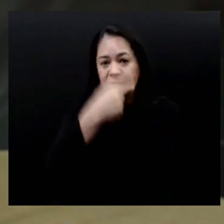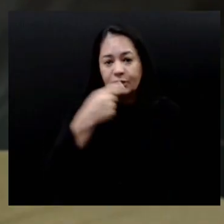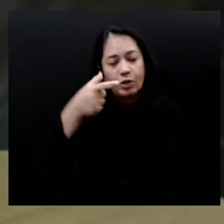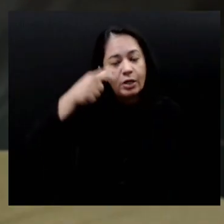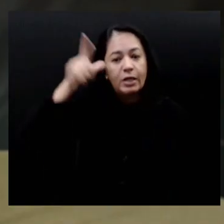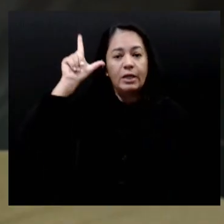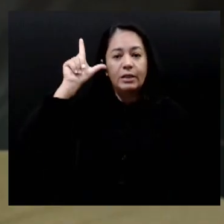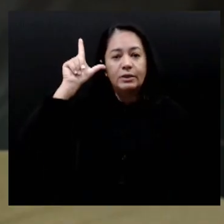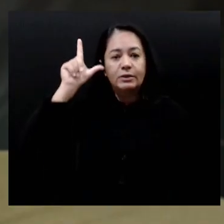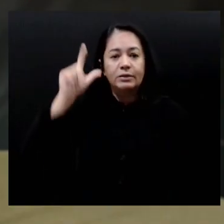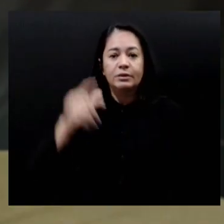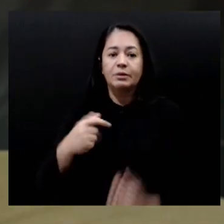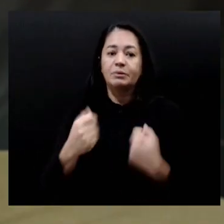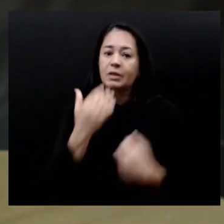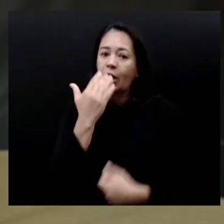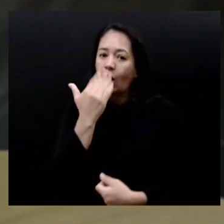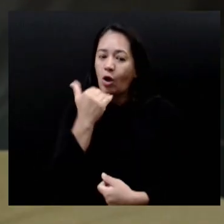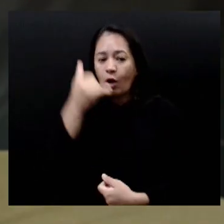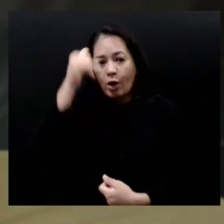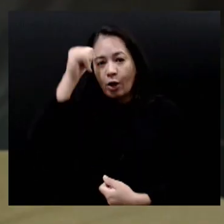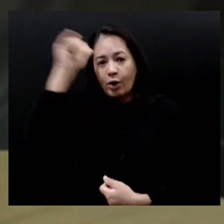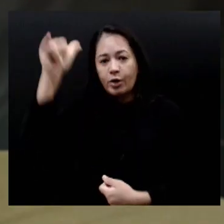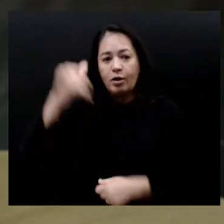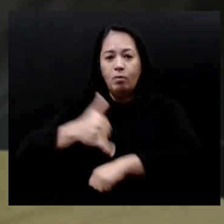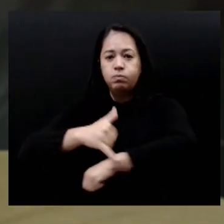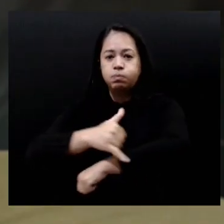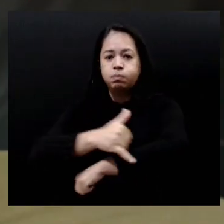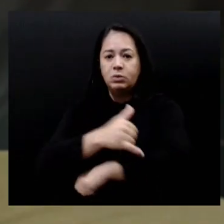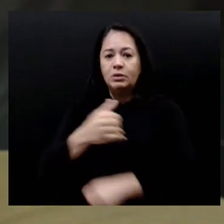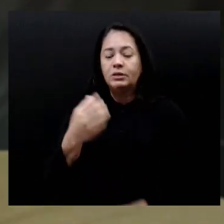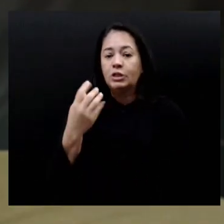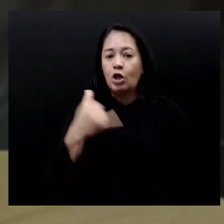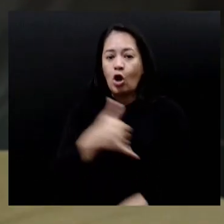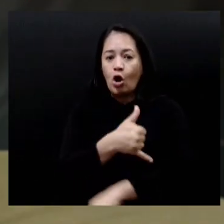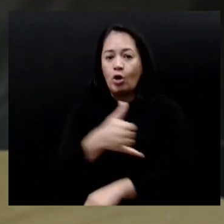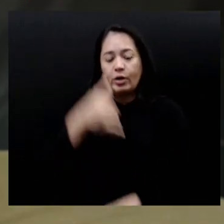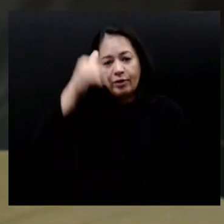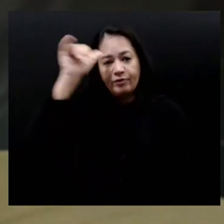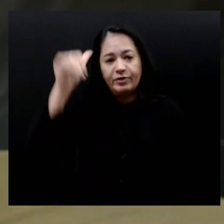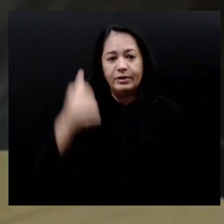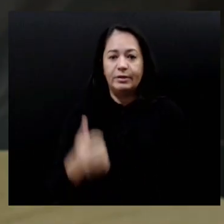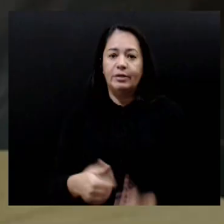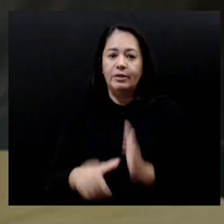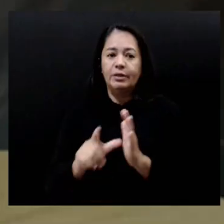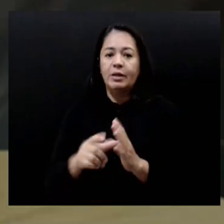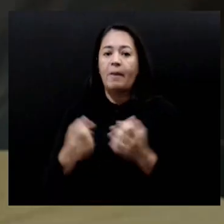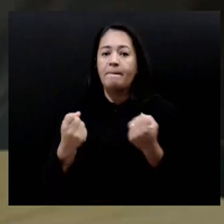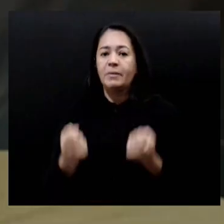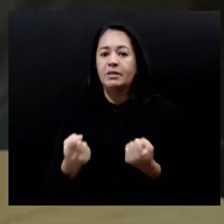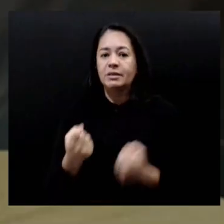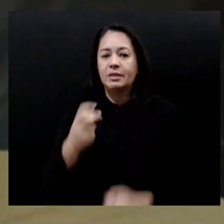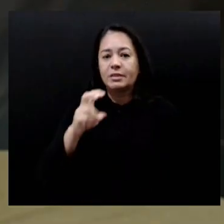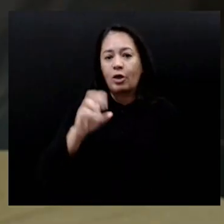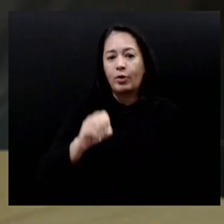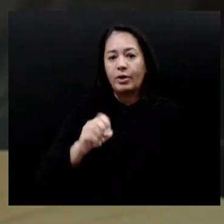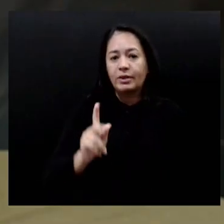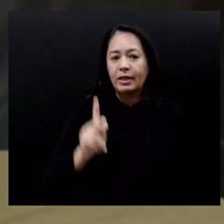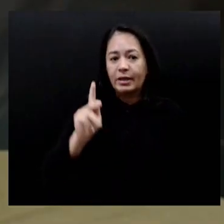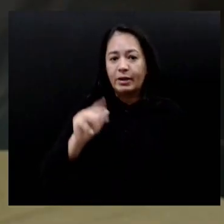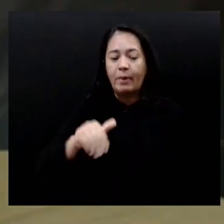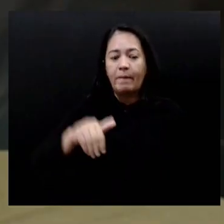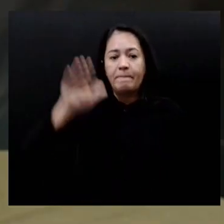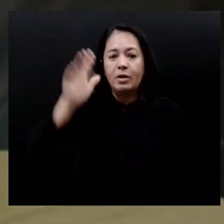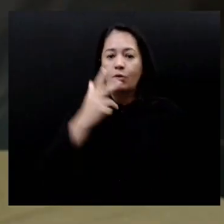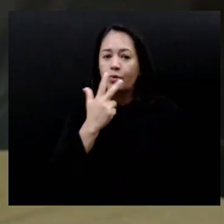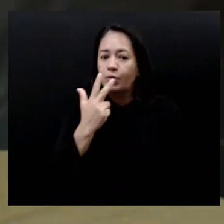alimentado, evitando gordura 3 horas antes, pesar mais do que 50 quilos, não fumar 2 horas antes e depois